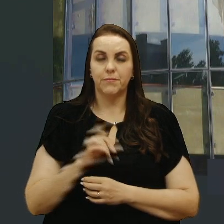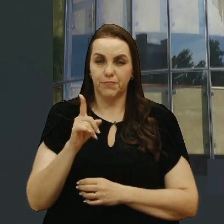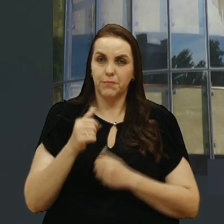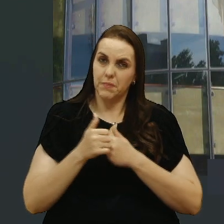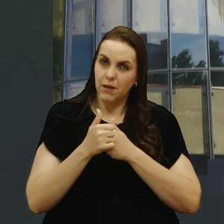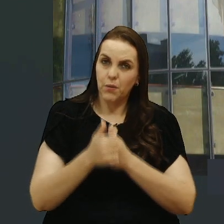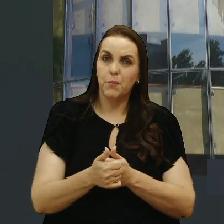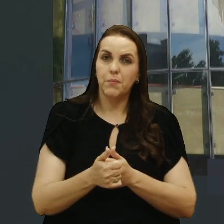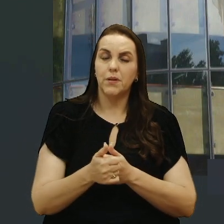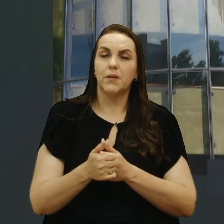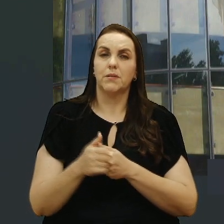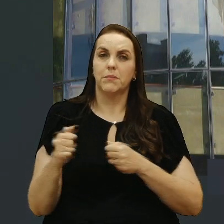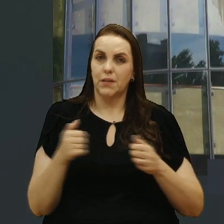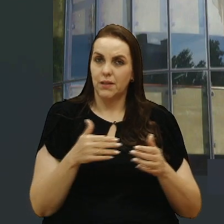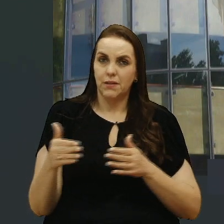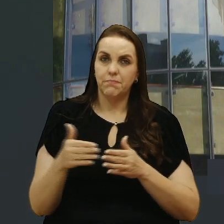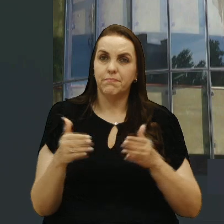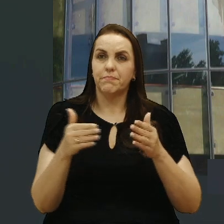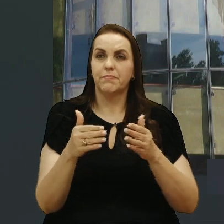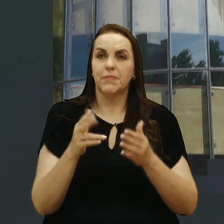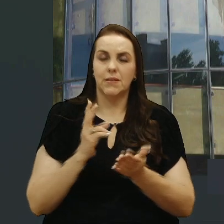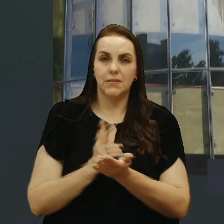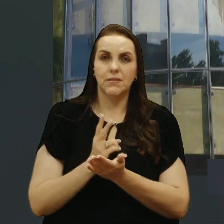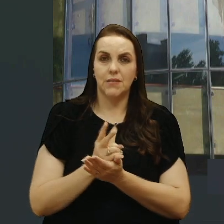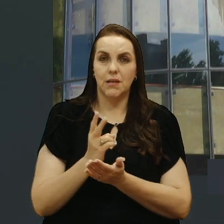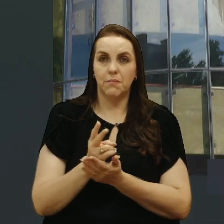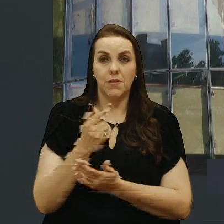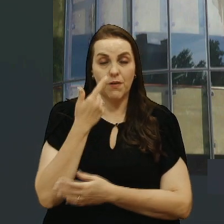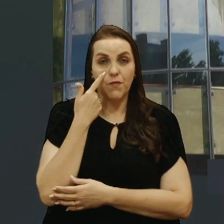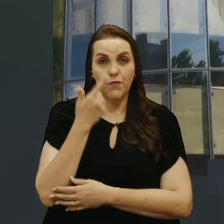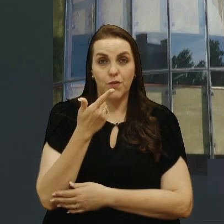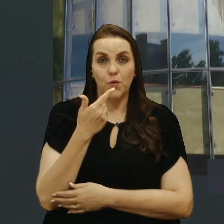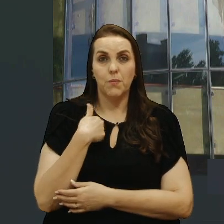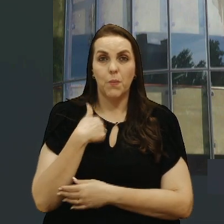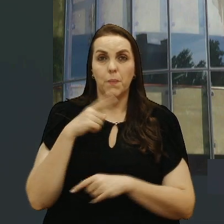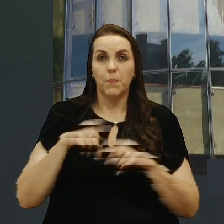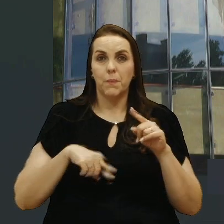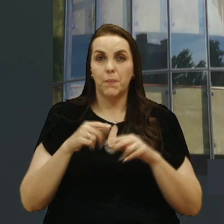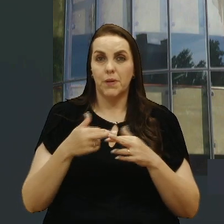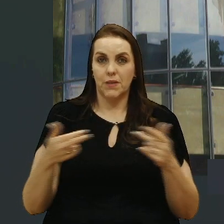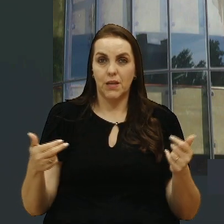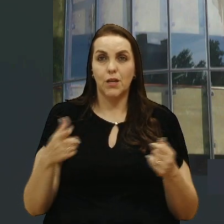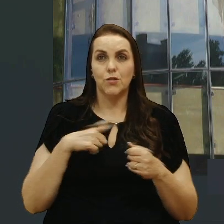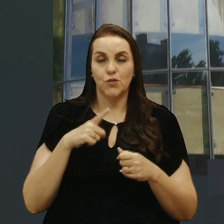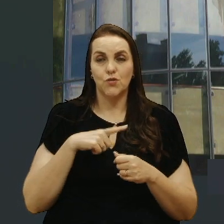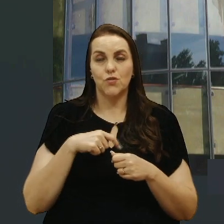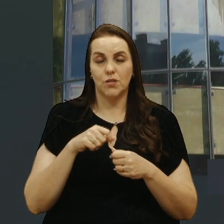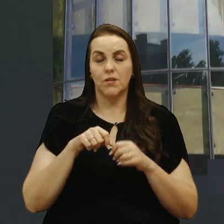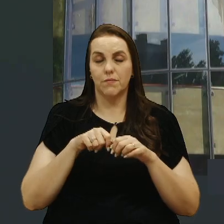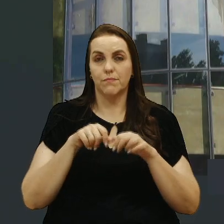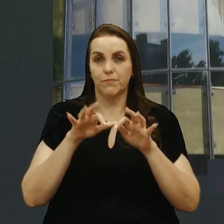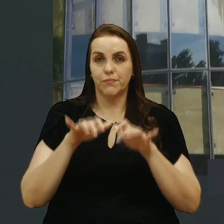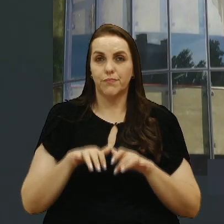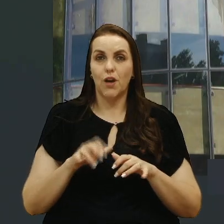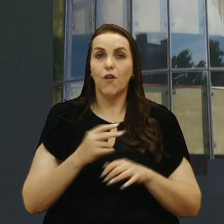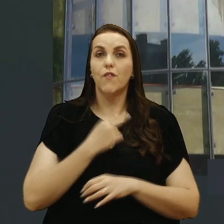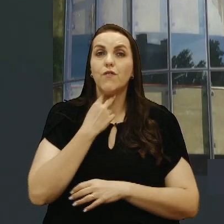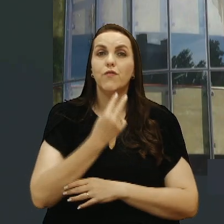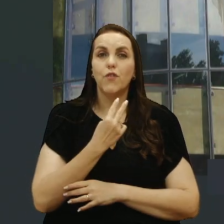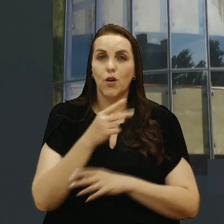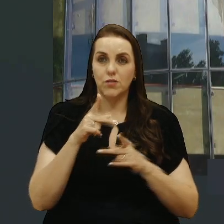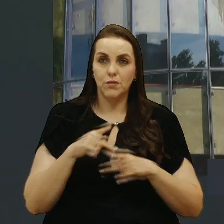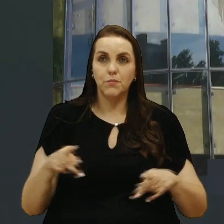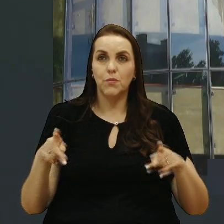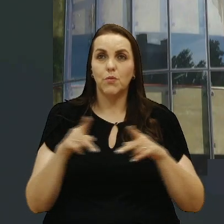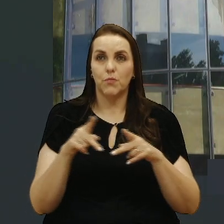acompanha, minha caminhada desde sempre, aí viu que no meu material tinha lá escrito lá, a voz do povo trabalhador. Então, eu fui eleito